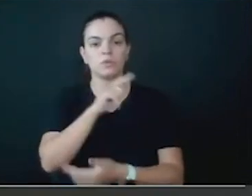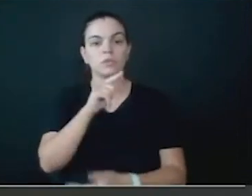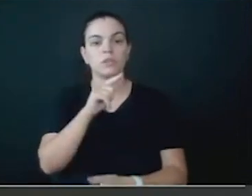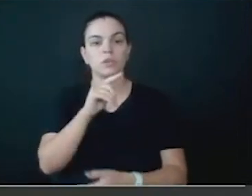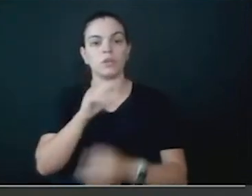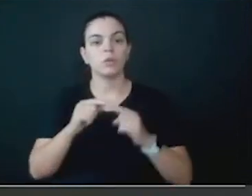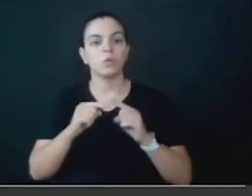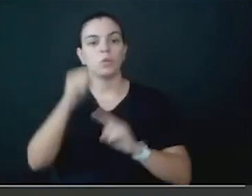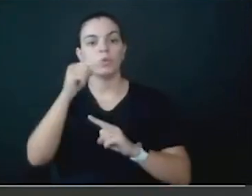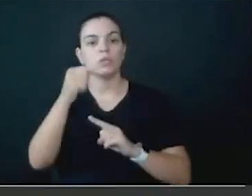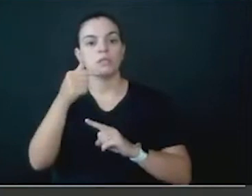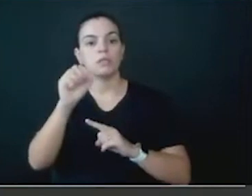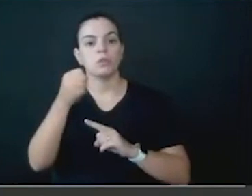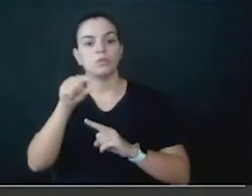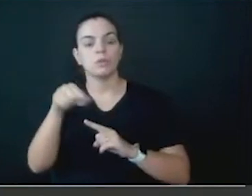78,76% dos